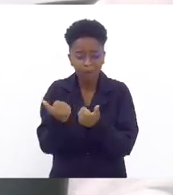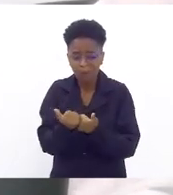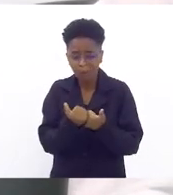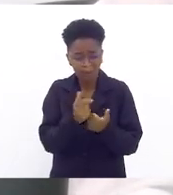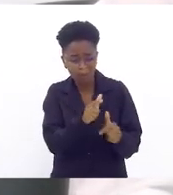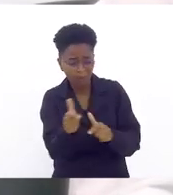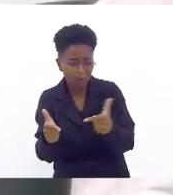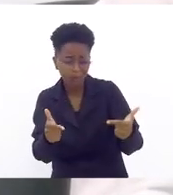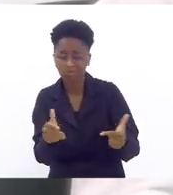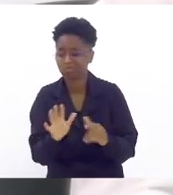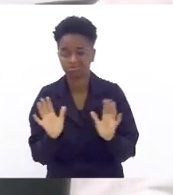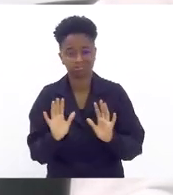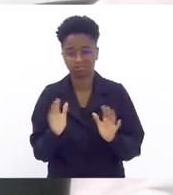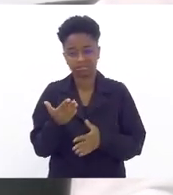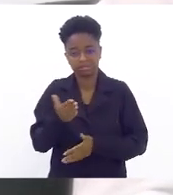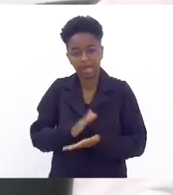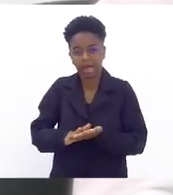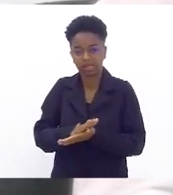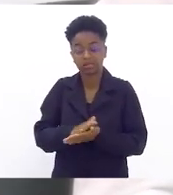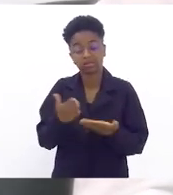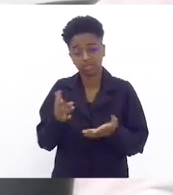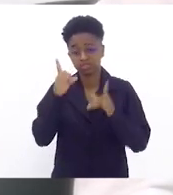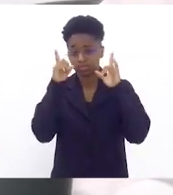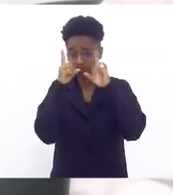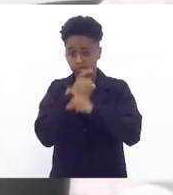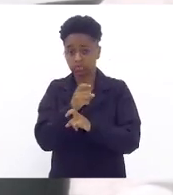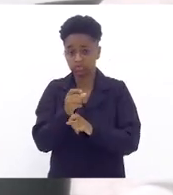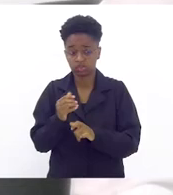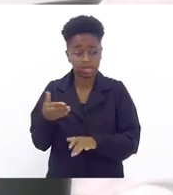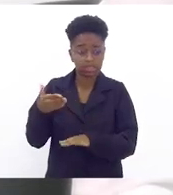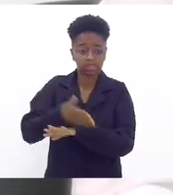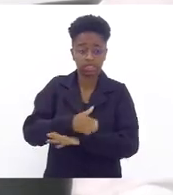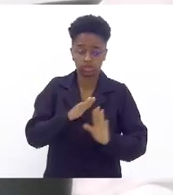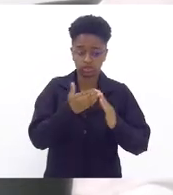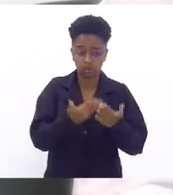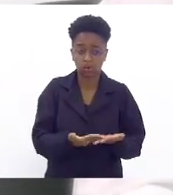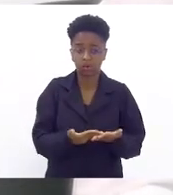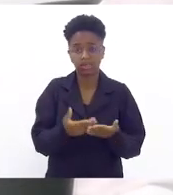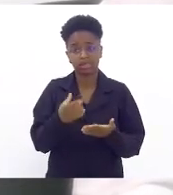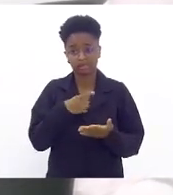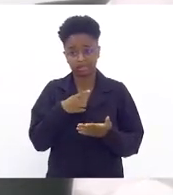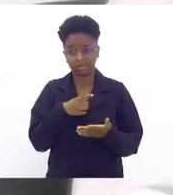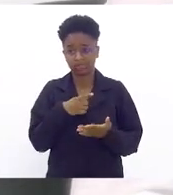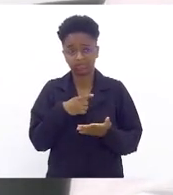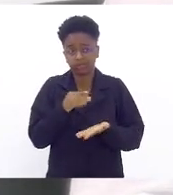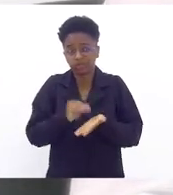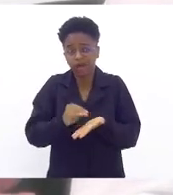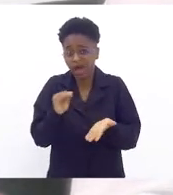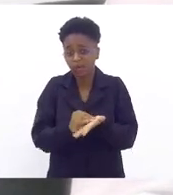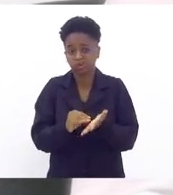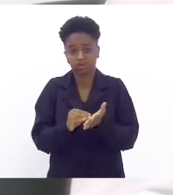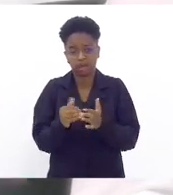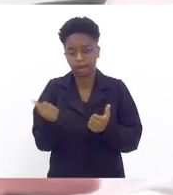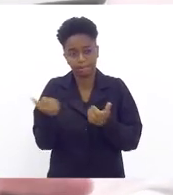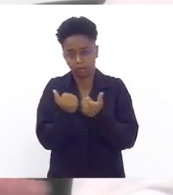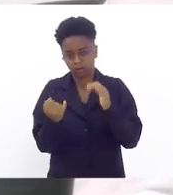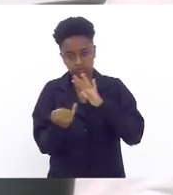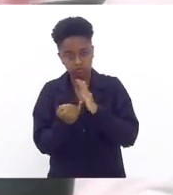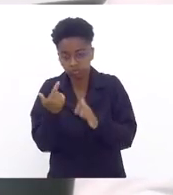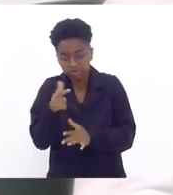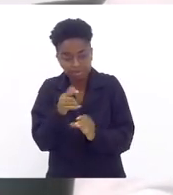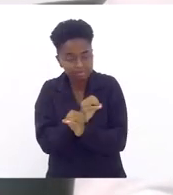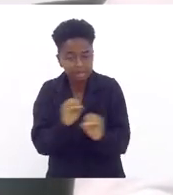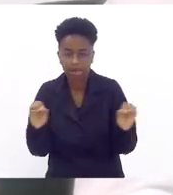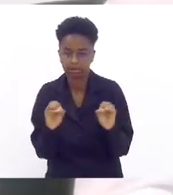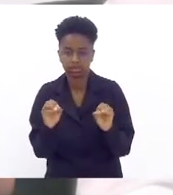muito difícil assumir essa escola com esse cenário de apoio institucional zero praticamente zero